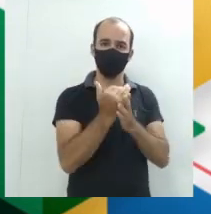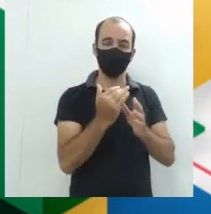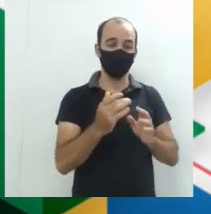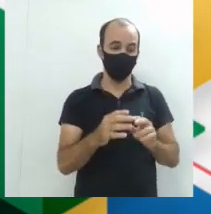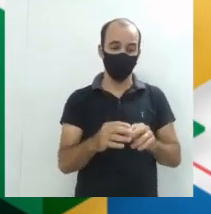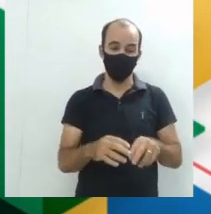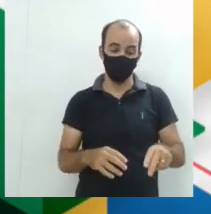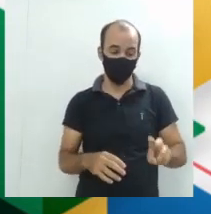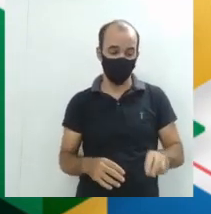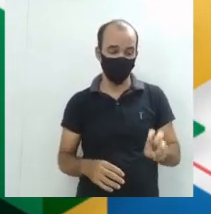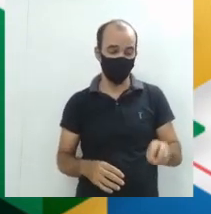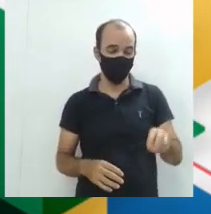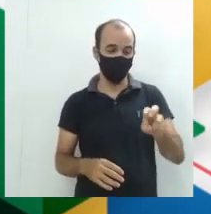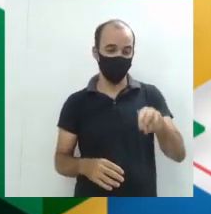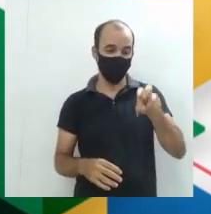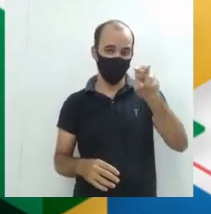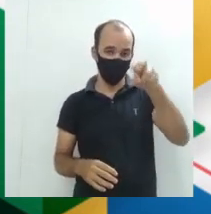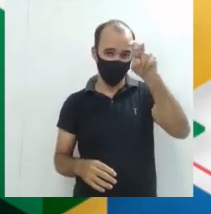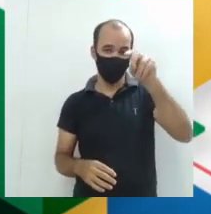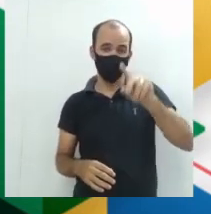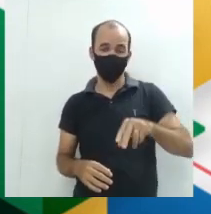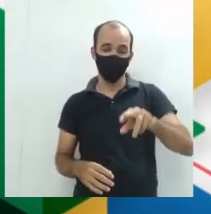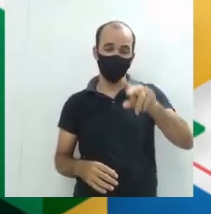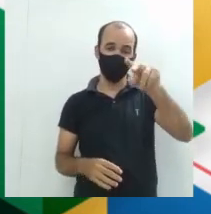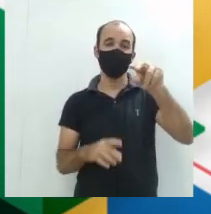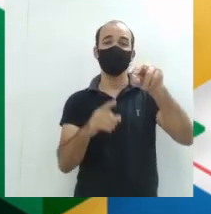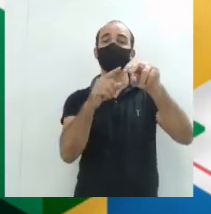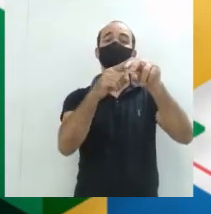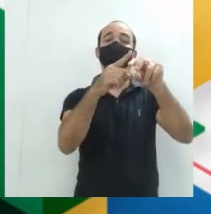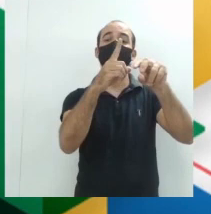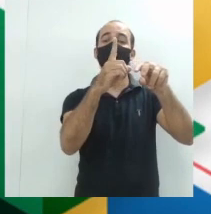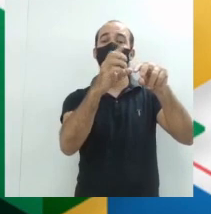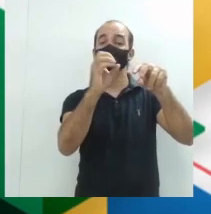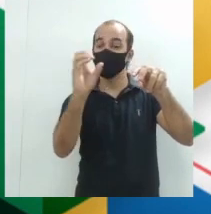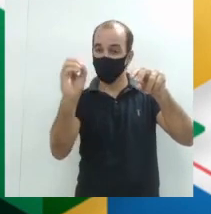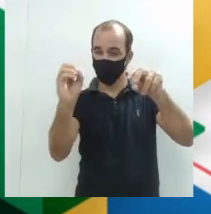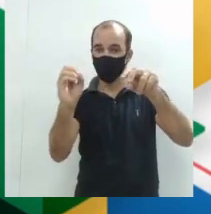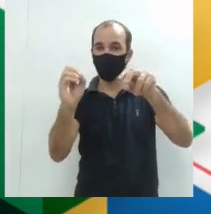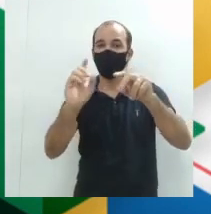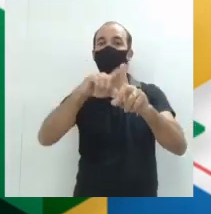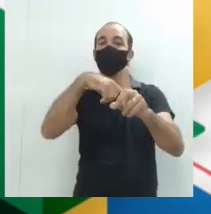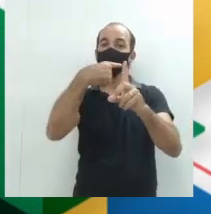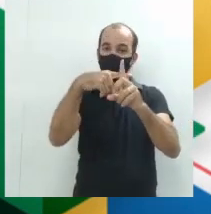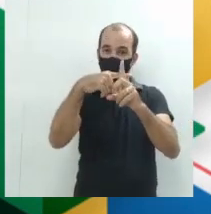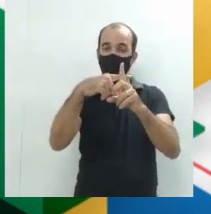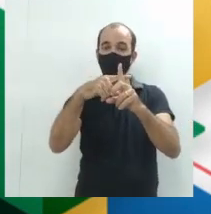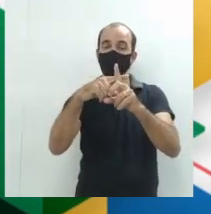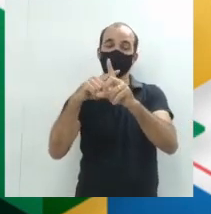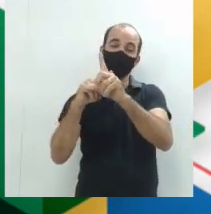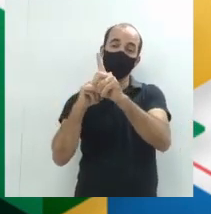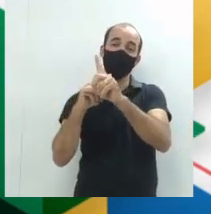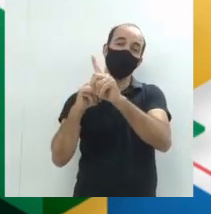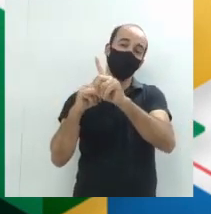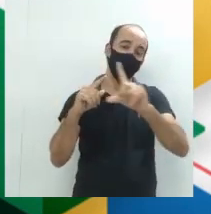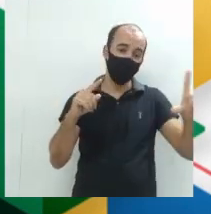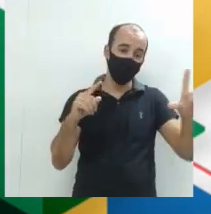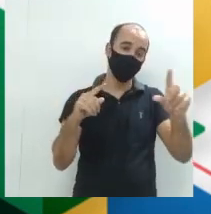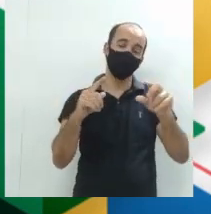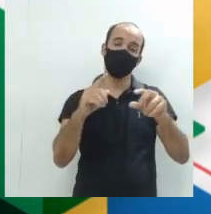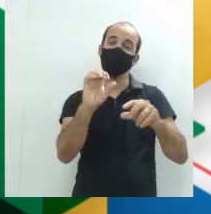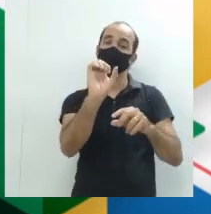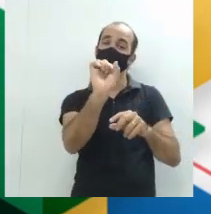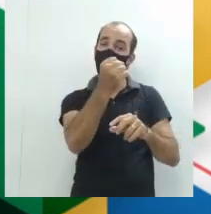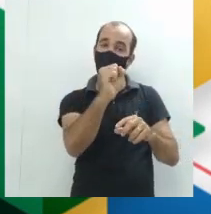para o norte. Andou mais 80 metros de oeste para leste, só aí já fez a